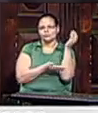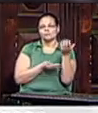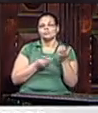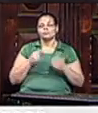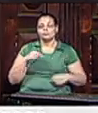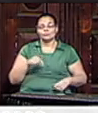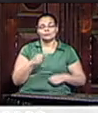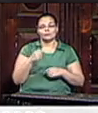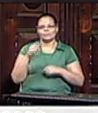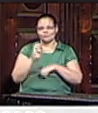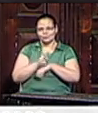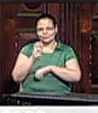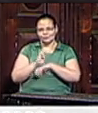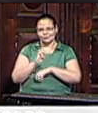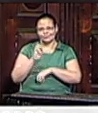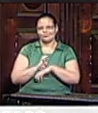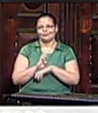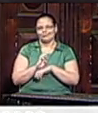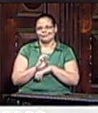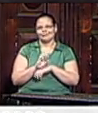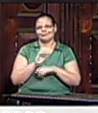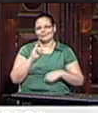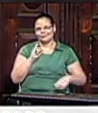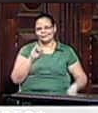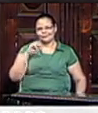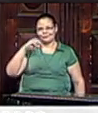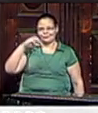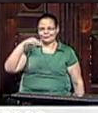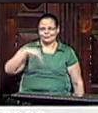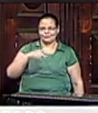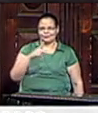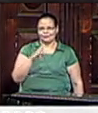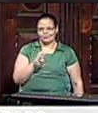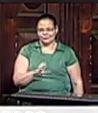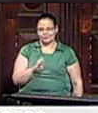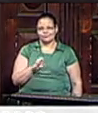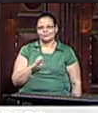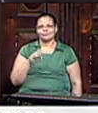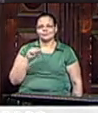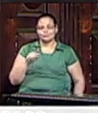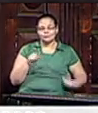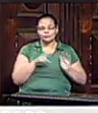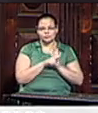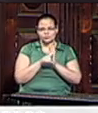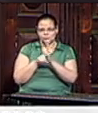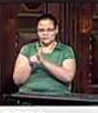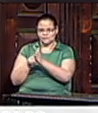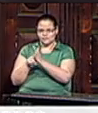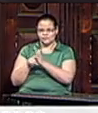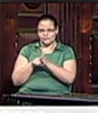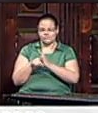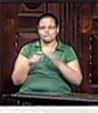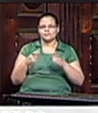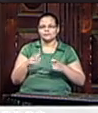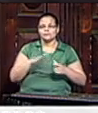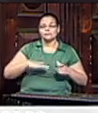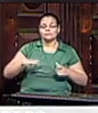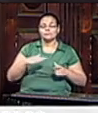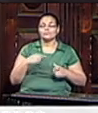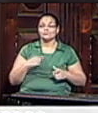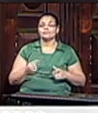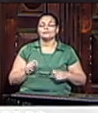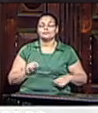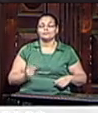menos desmata a Mata Atlântica, conforme o INPE, que é o Instituto Nacional de Pesquisas Espaciais. Os ganhos são muito